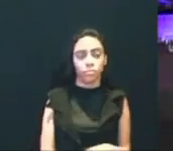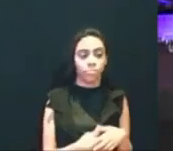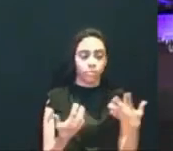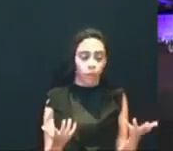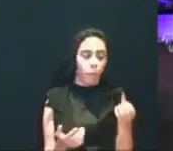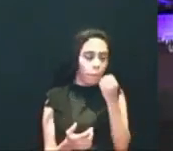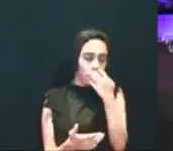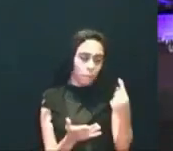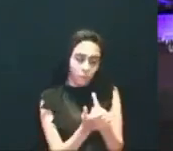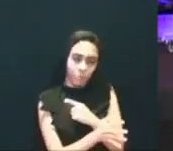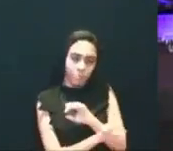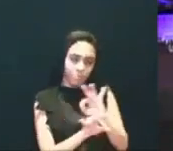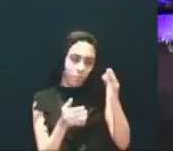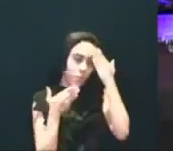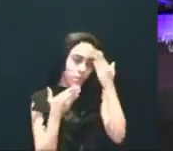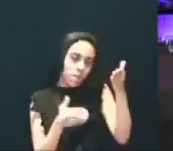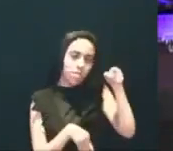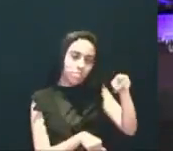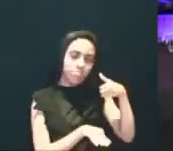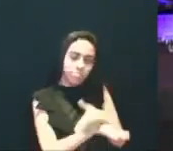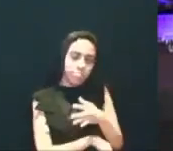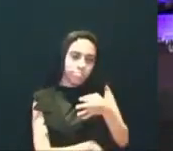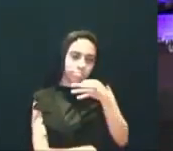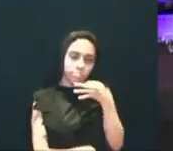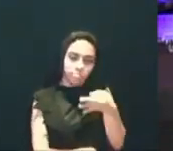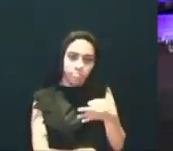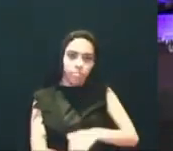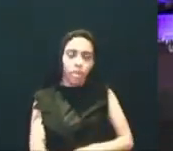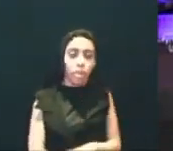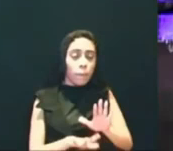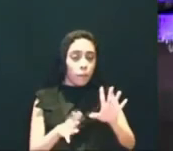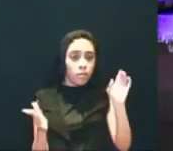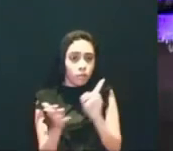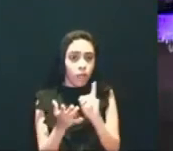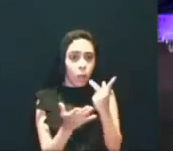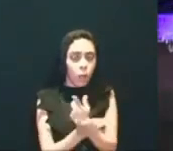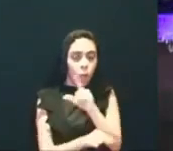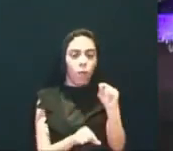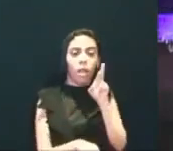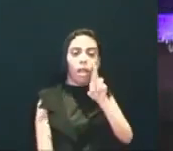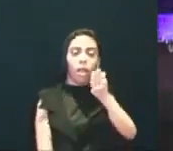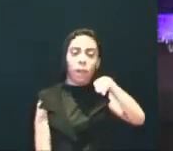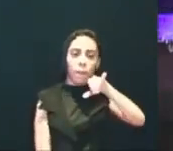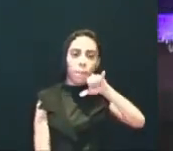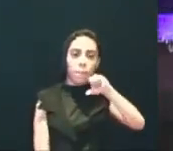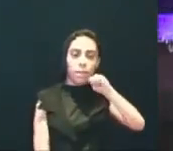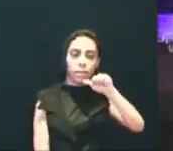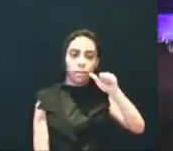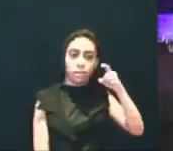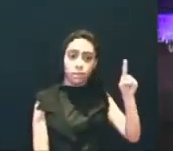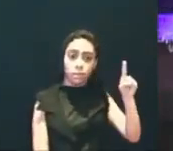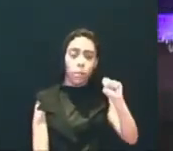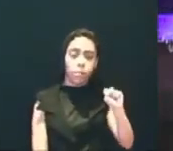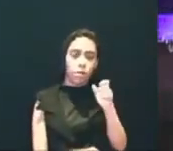É uma boa pergunta, obrigado por você ter perguntado. Na realidade, a remissão, ela pode